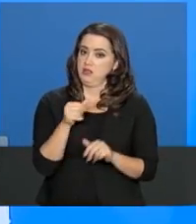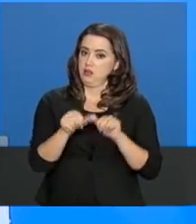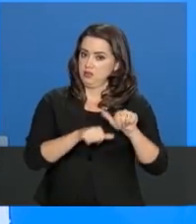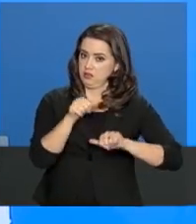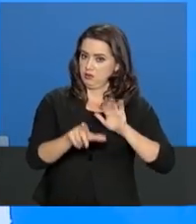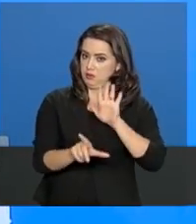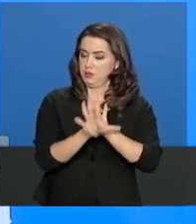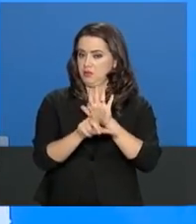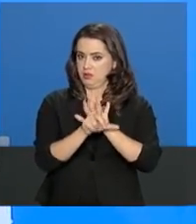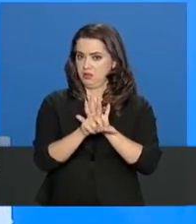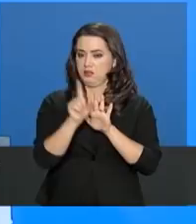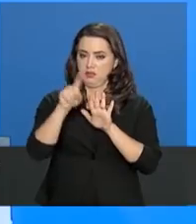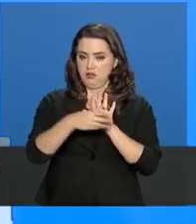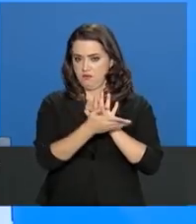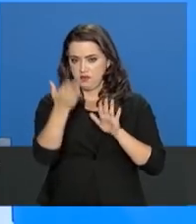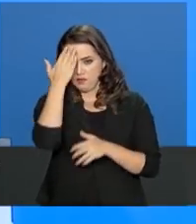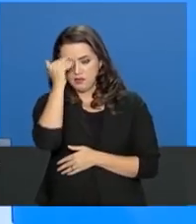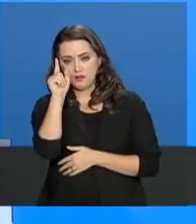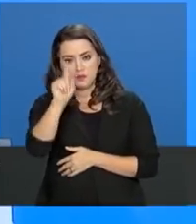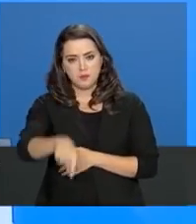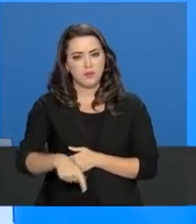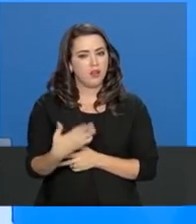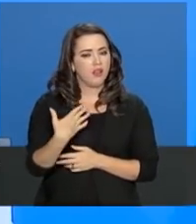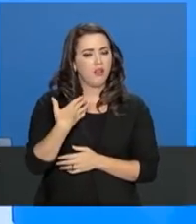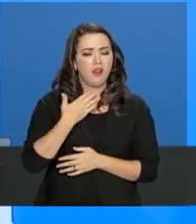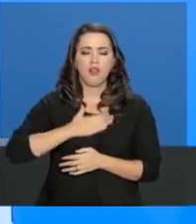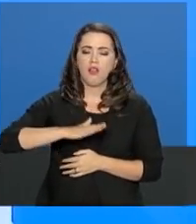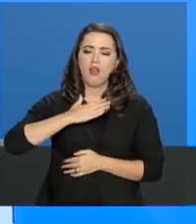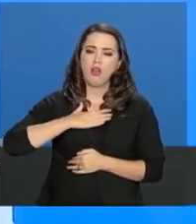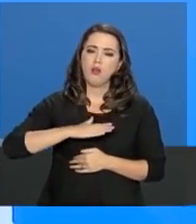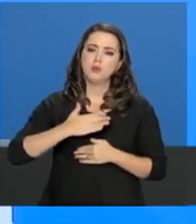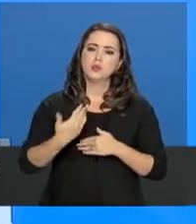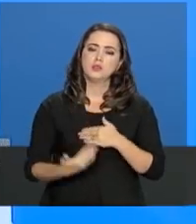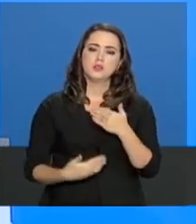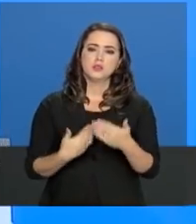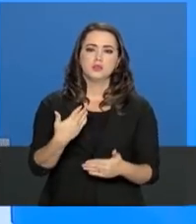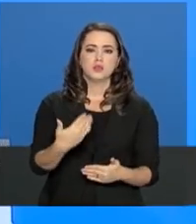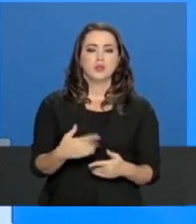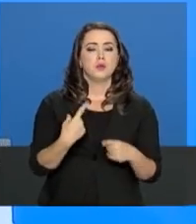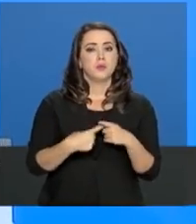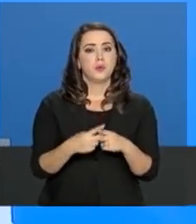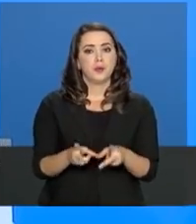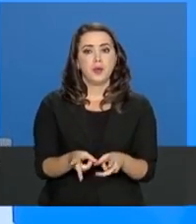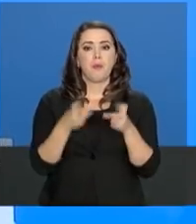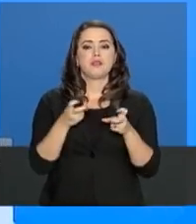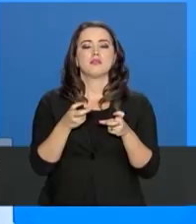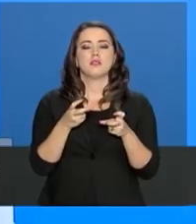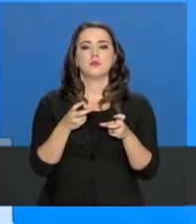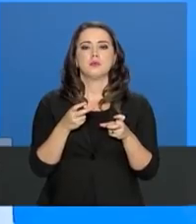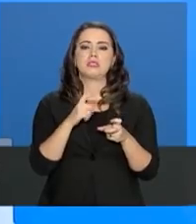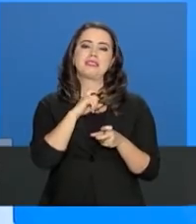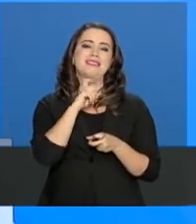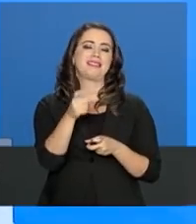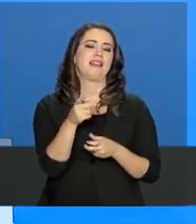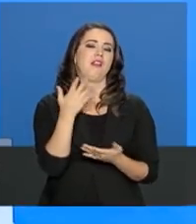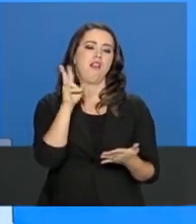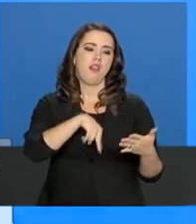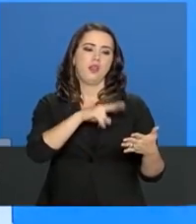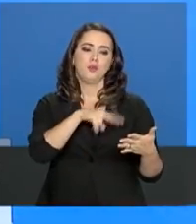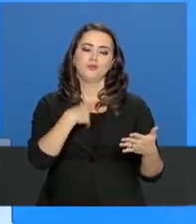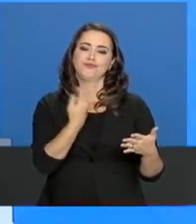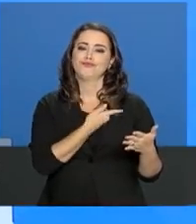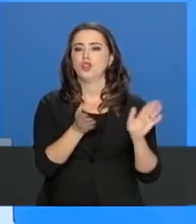acompanharam muito bem né sabem que ela é de uma suavidade extraordinária porque eu percebo com toda a franqueza que ninguém leu a reforma que